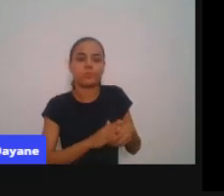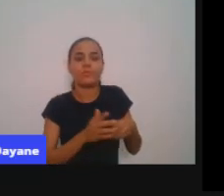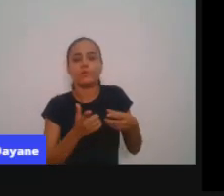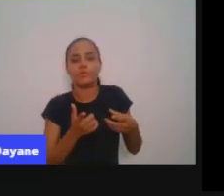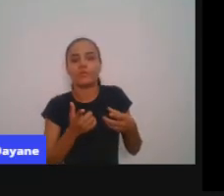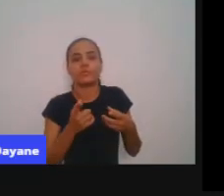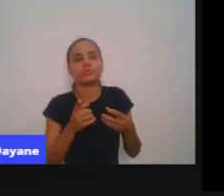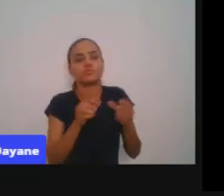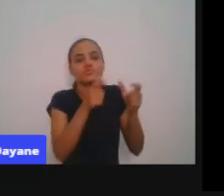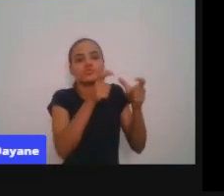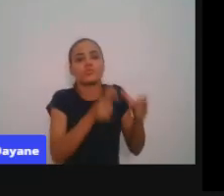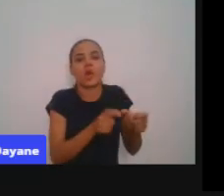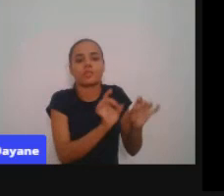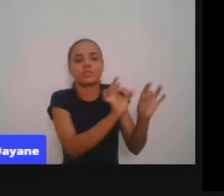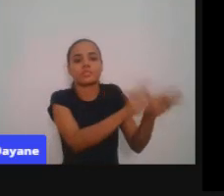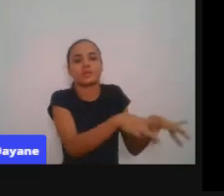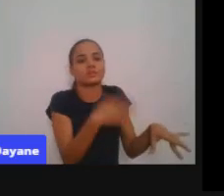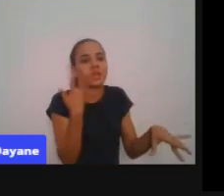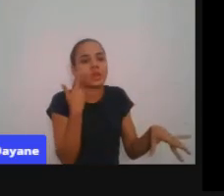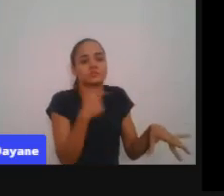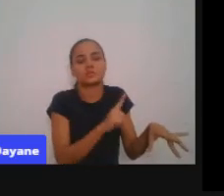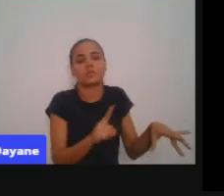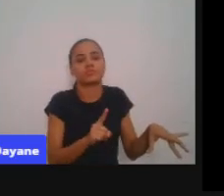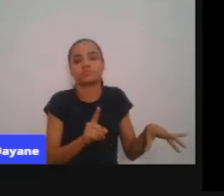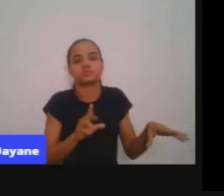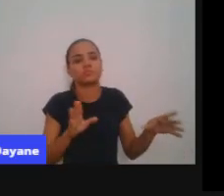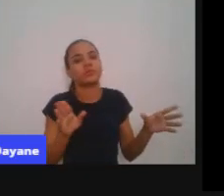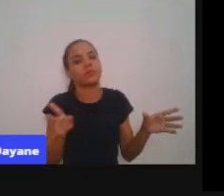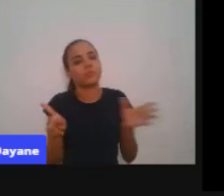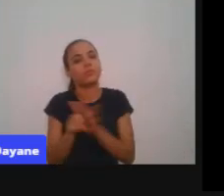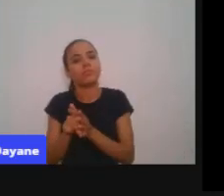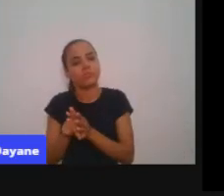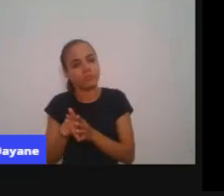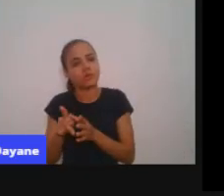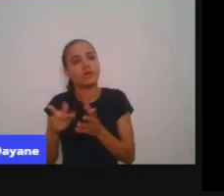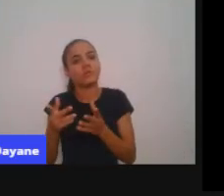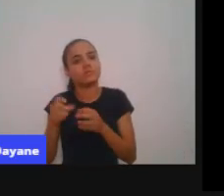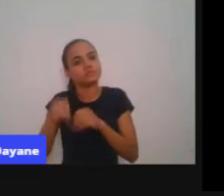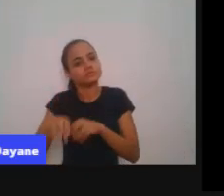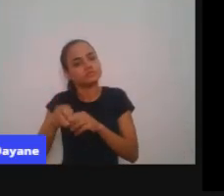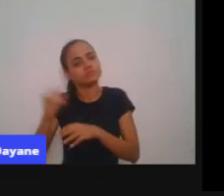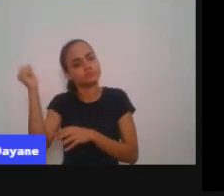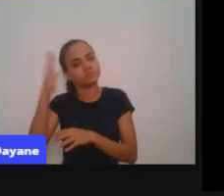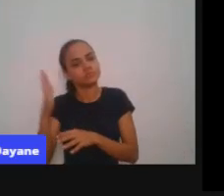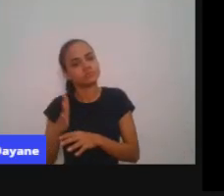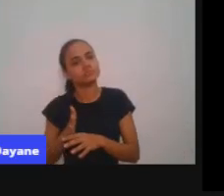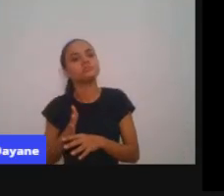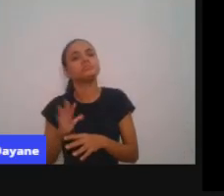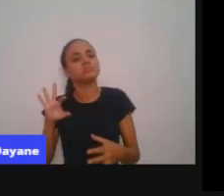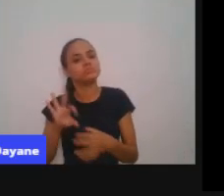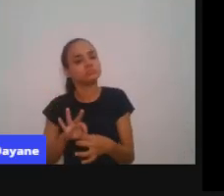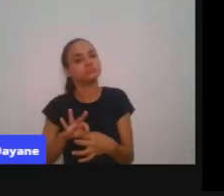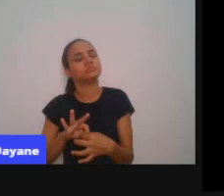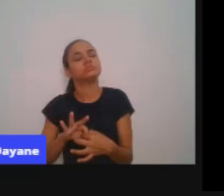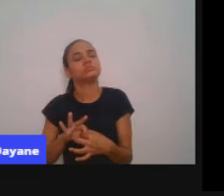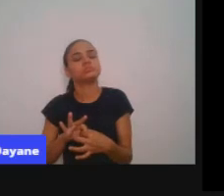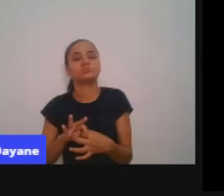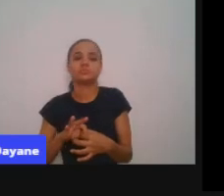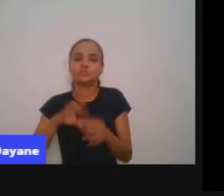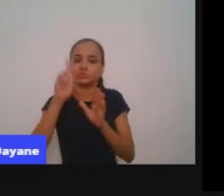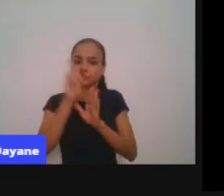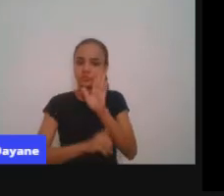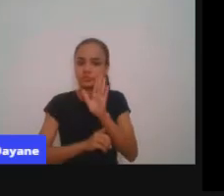brasileira. Sendo assim, ela deve ocorrer em espaços institucionais. Ela é um direito de todas